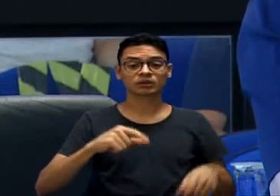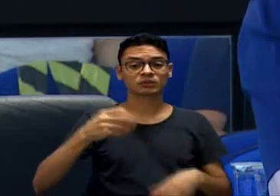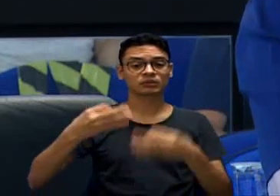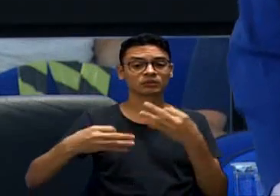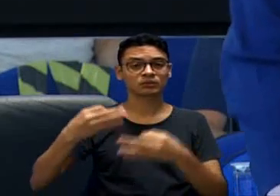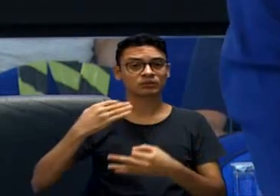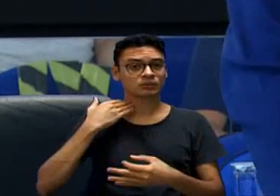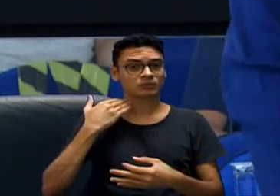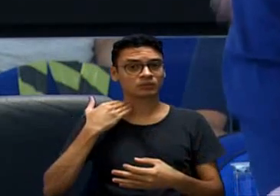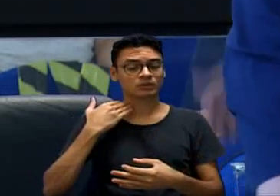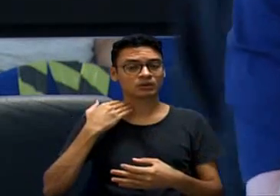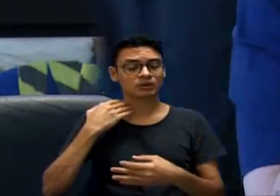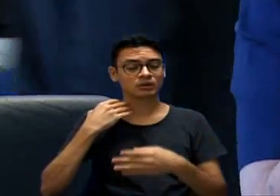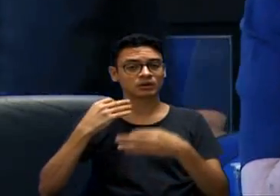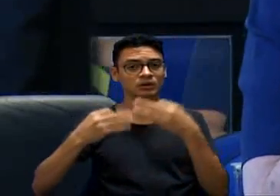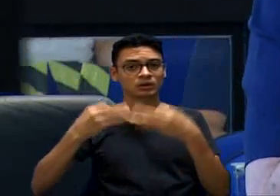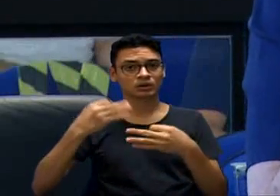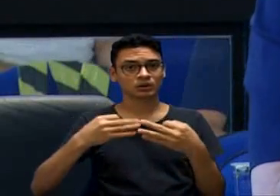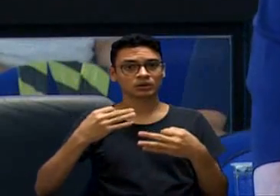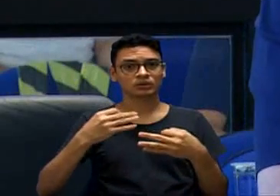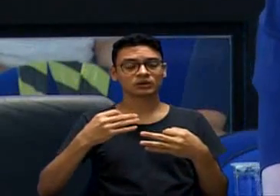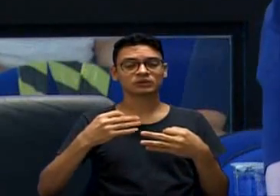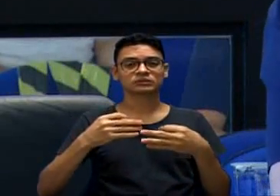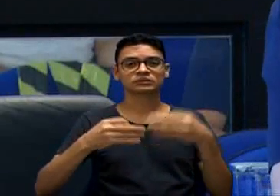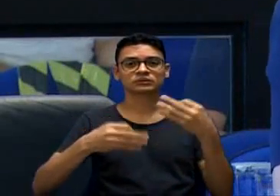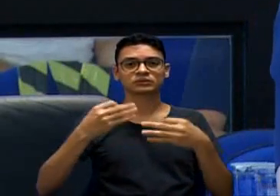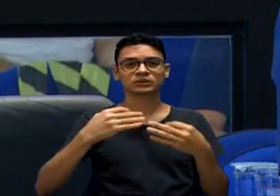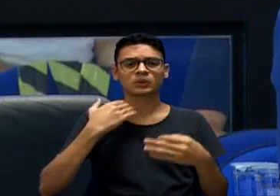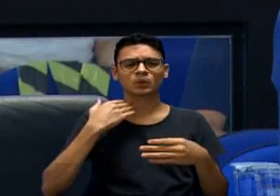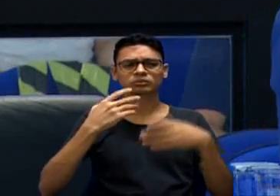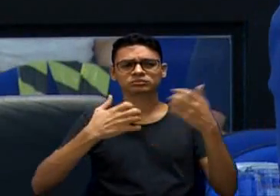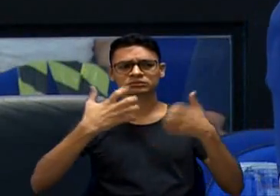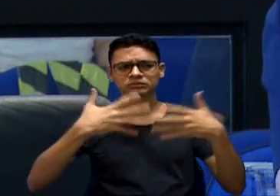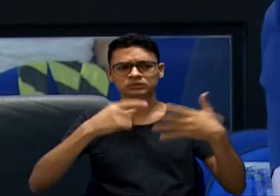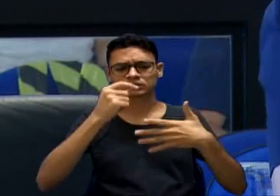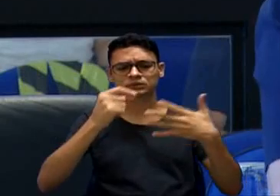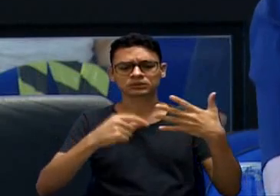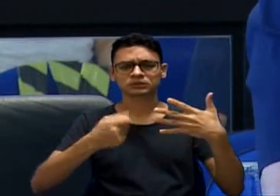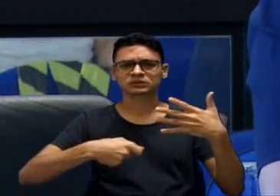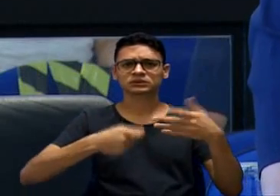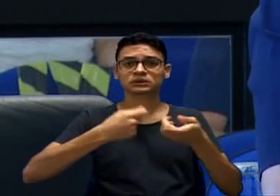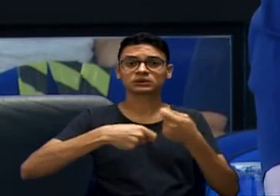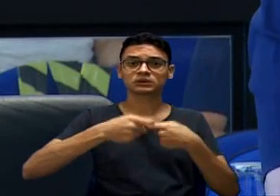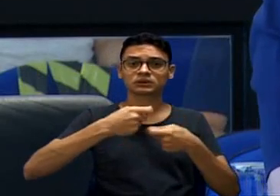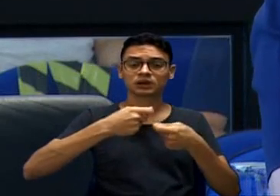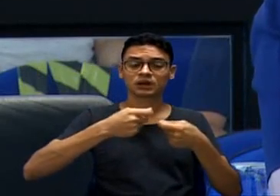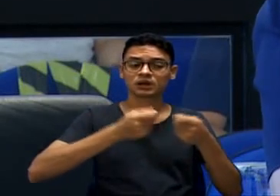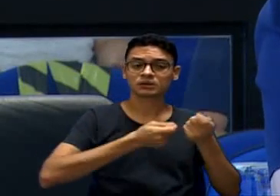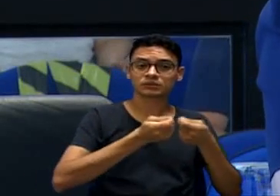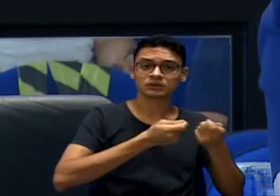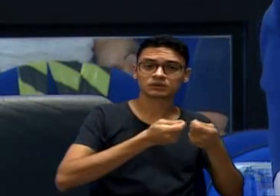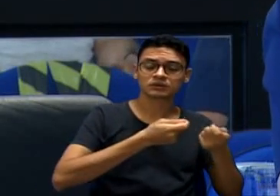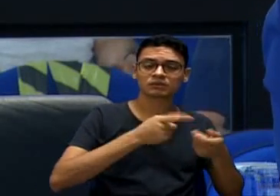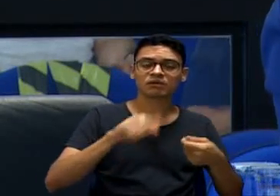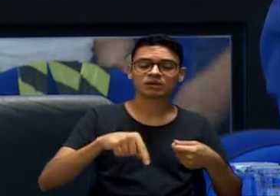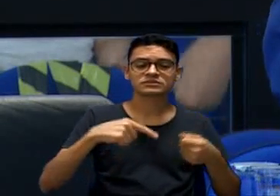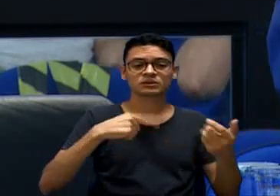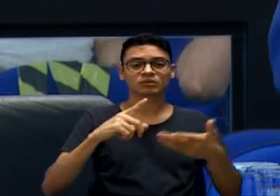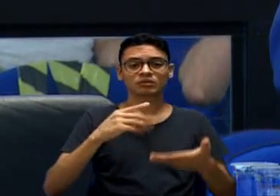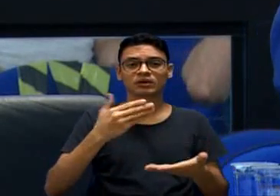isso, que a próxima administração tem que fazer e não fez até agora, por exemplo. Então, esta administração não